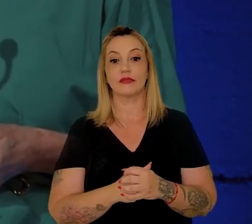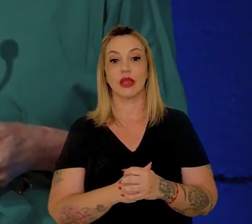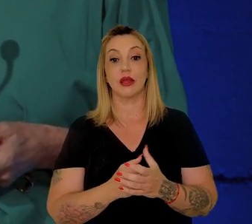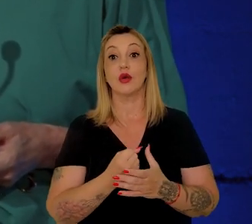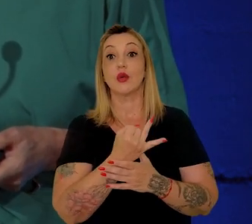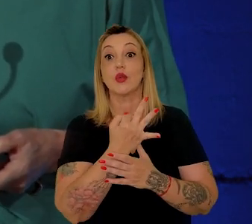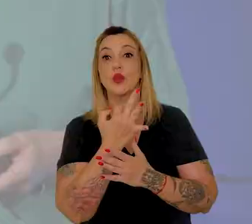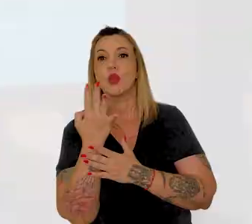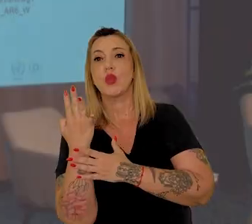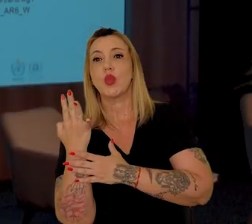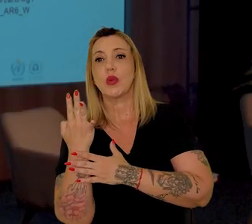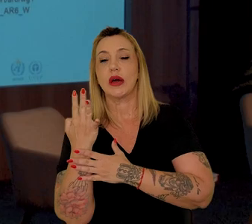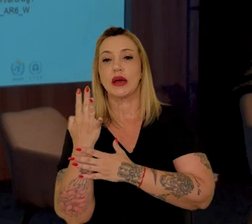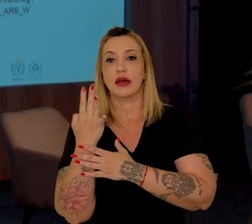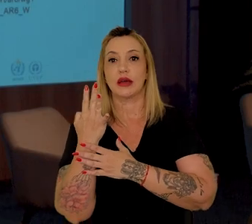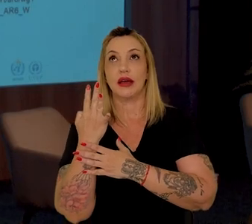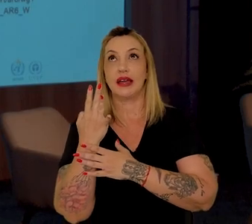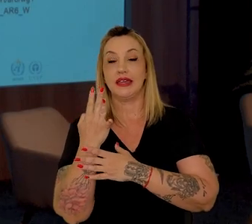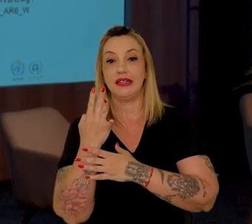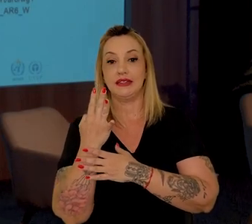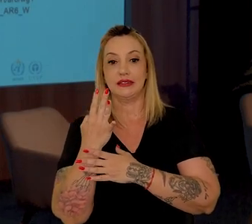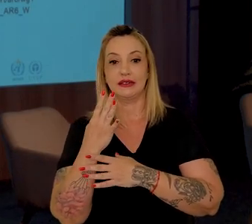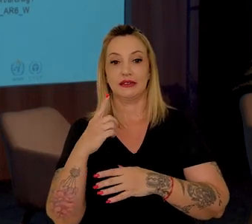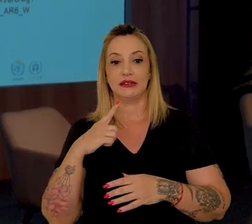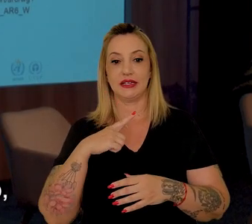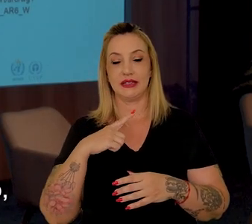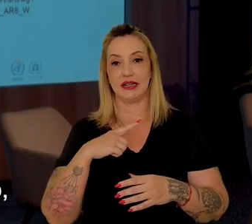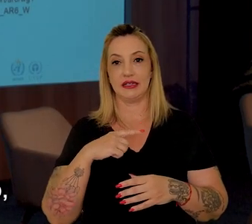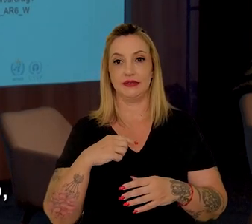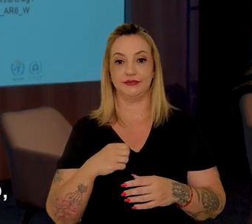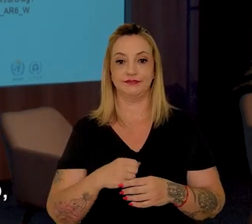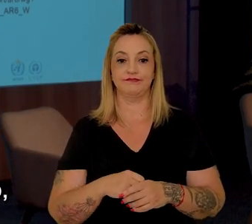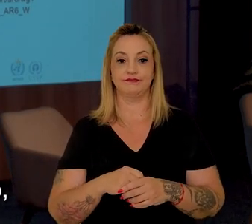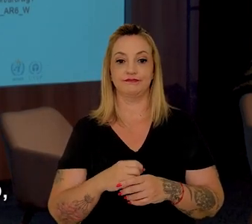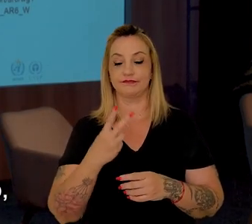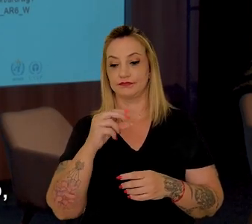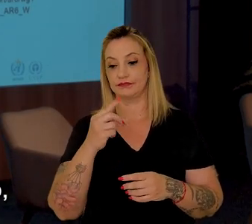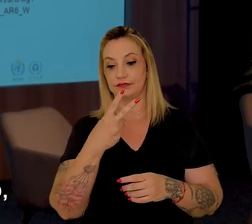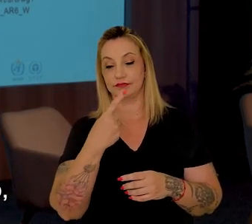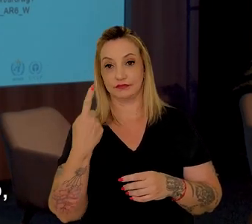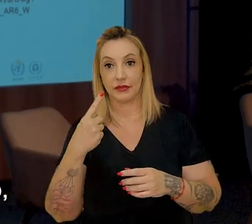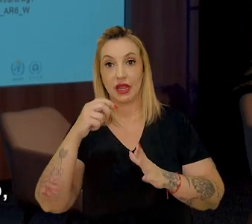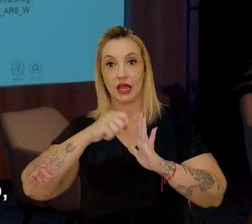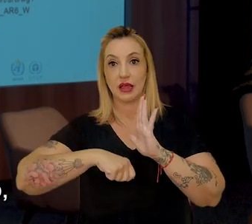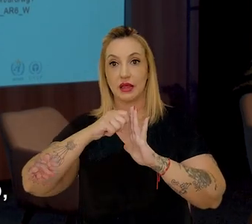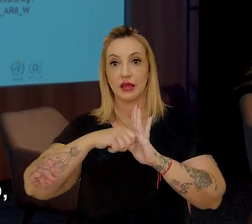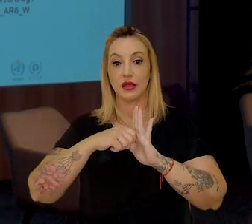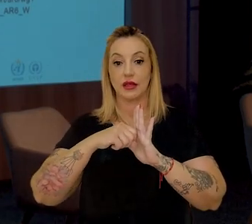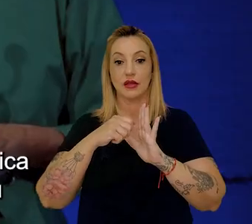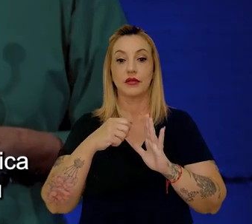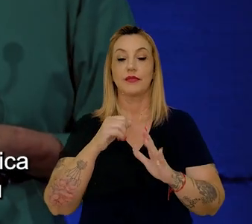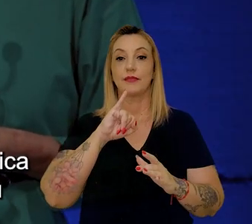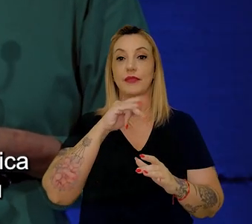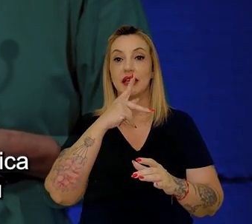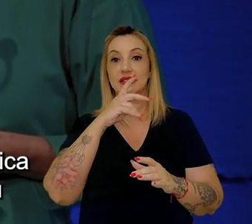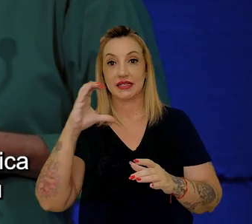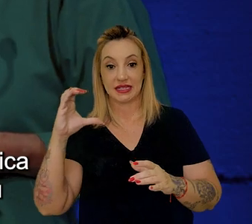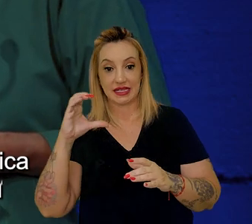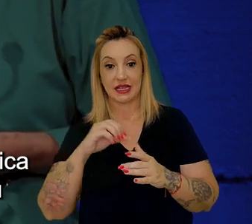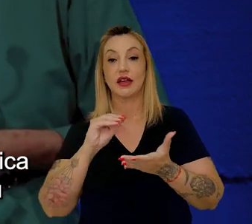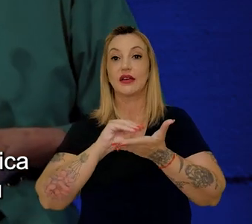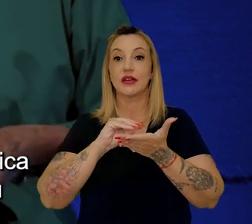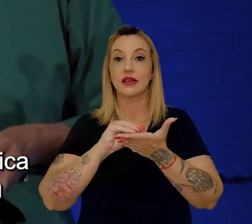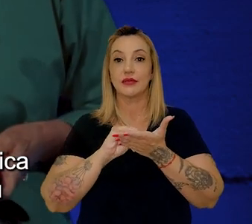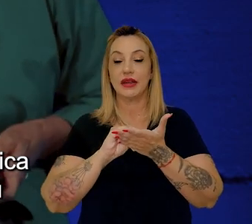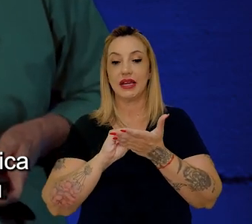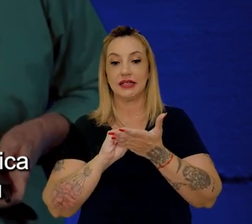de milhares de anos em 2021 num dos relatórios do BCC foi o primeiro que saiu nesse ciclo que foca como eu falei na